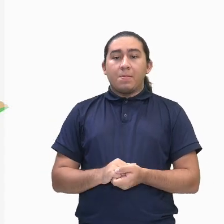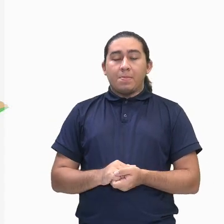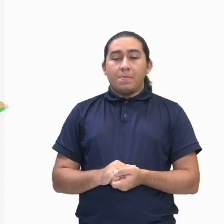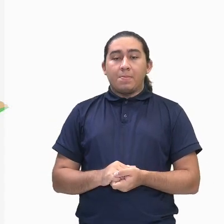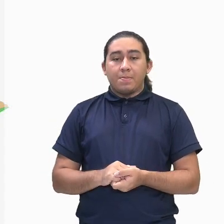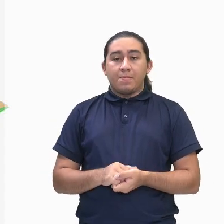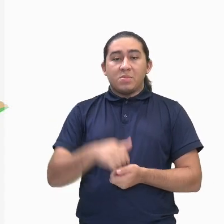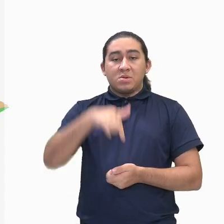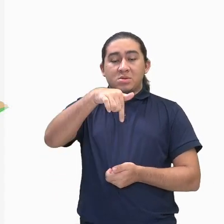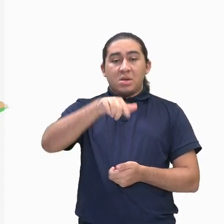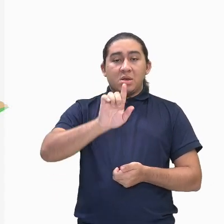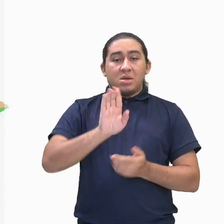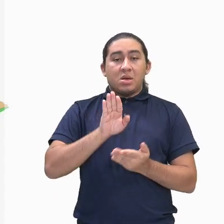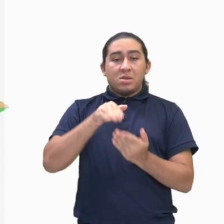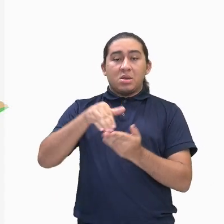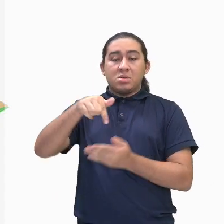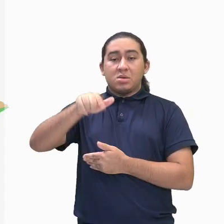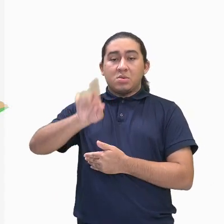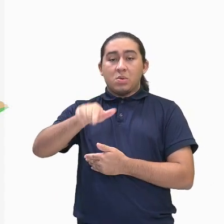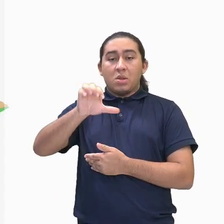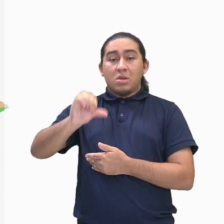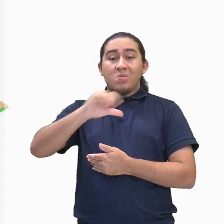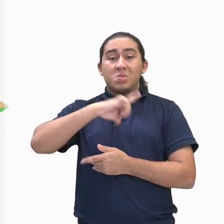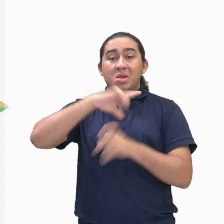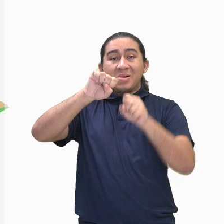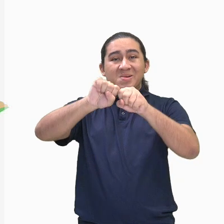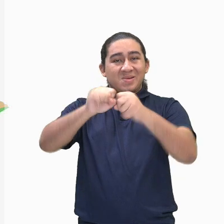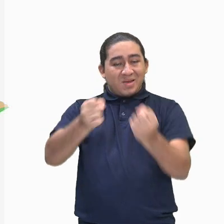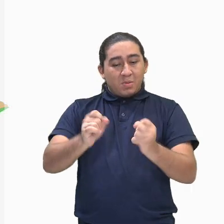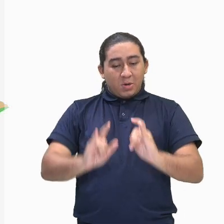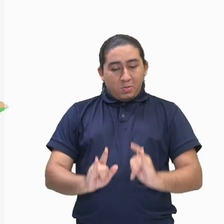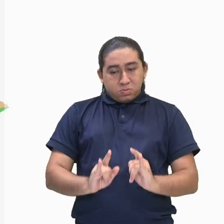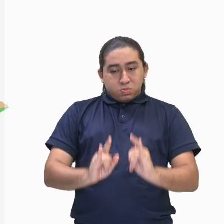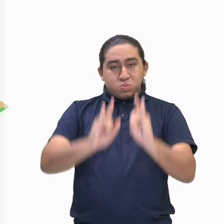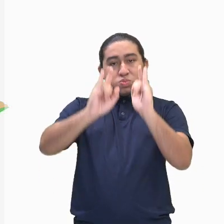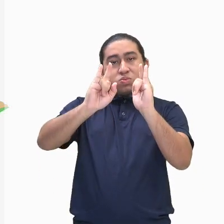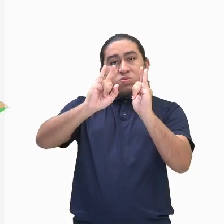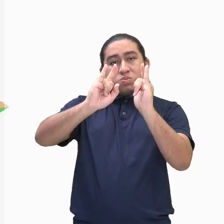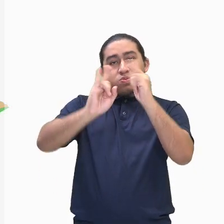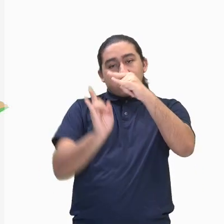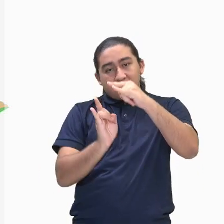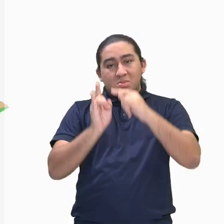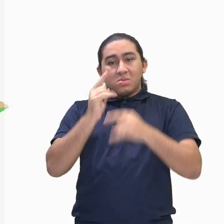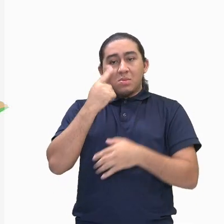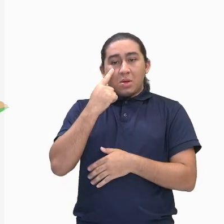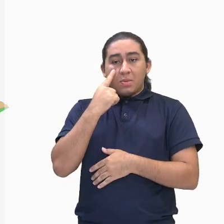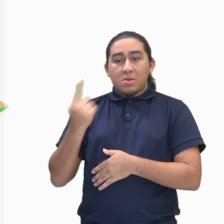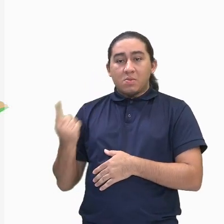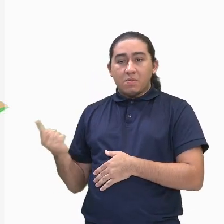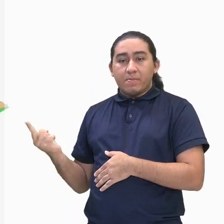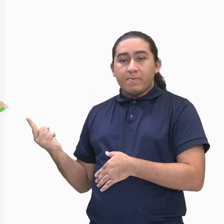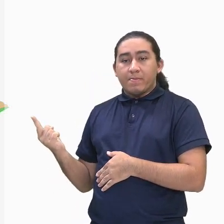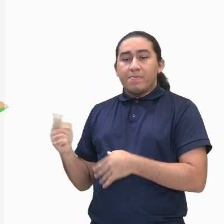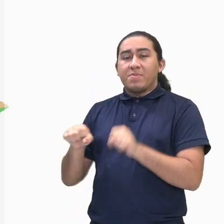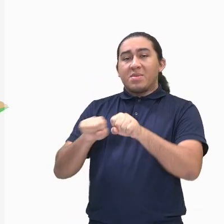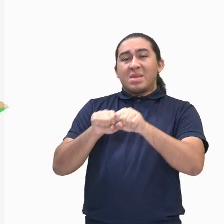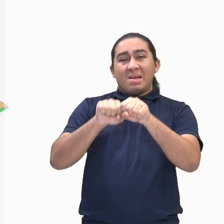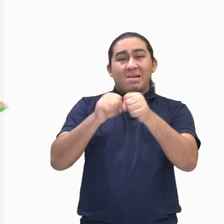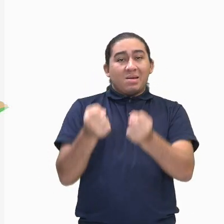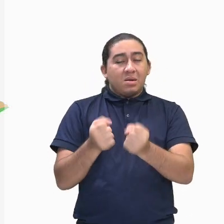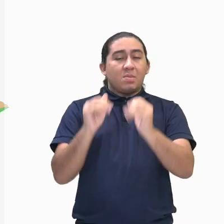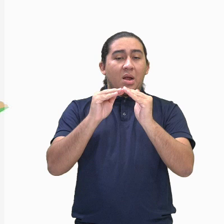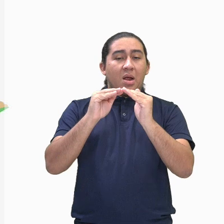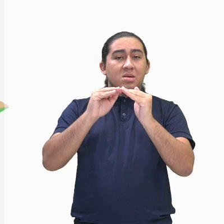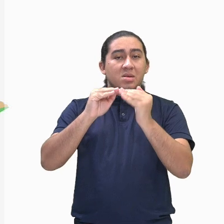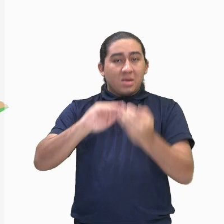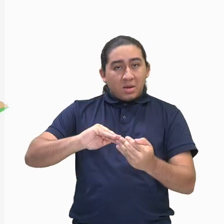a 7,9 pode causar grande destruição, você observa ali uma parte do prédio desabou, por exemplo, as casas também.